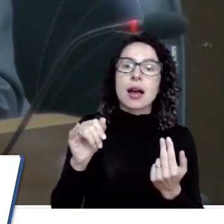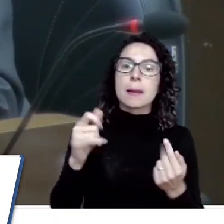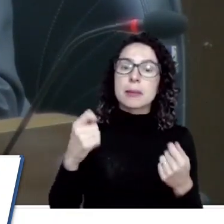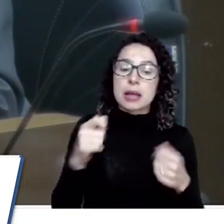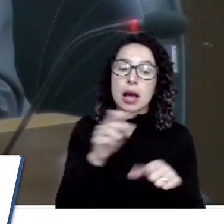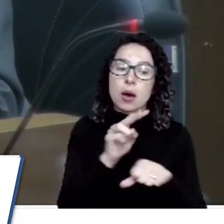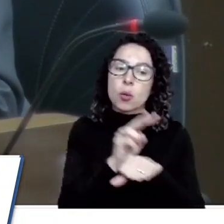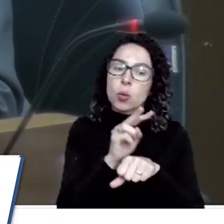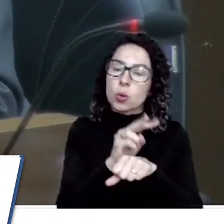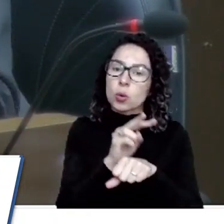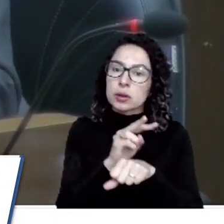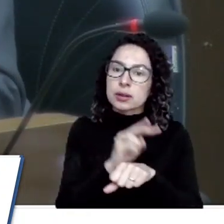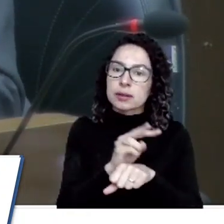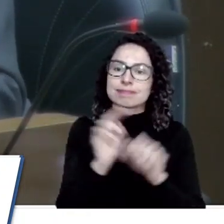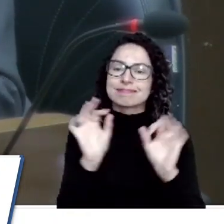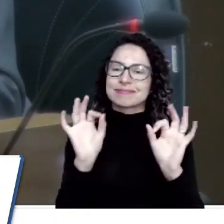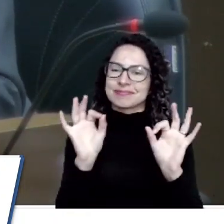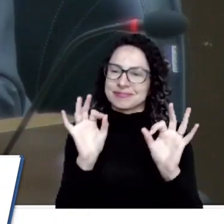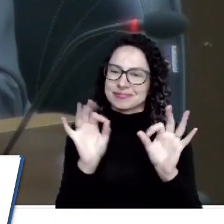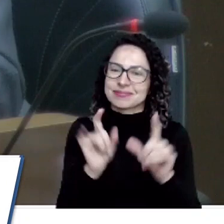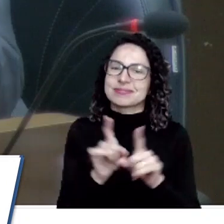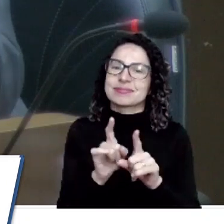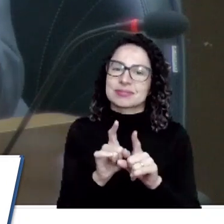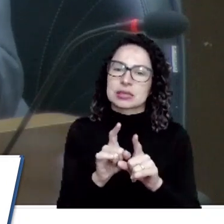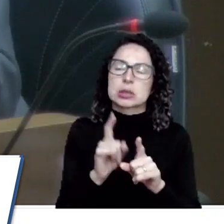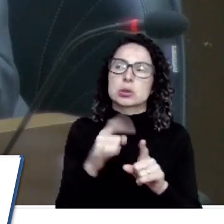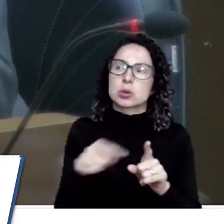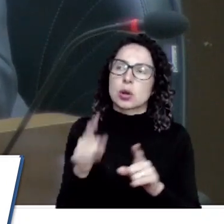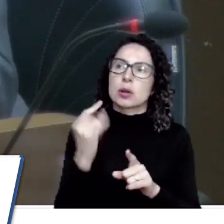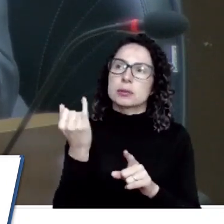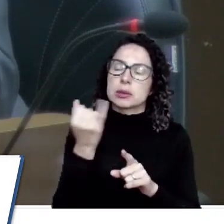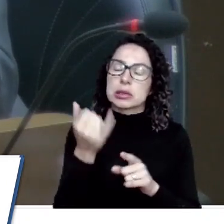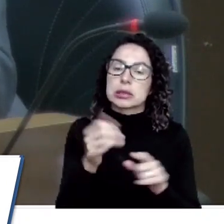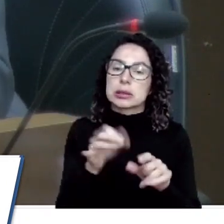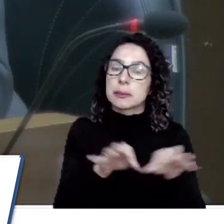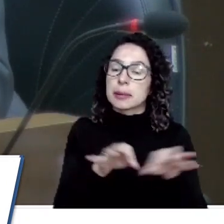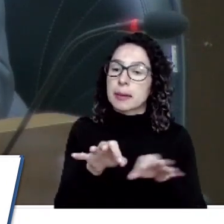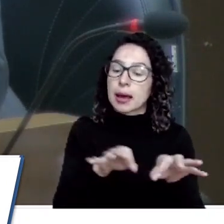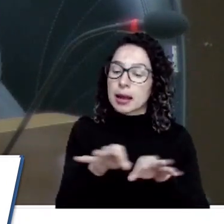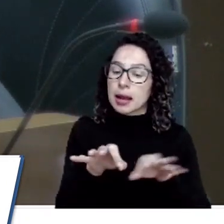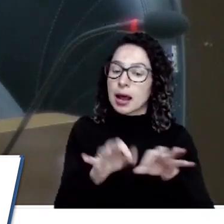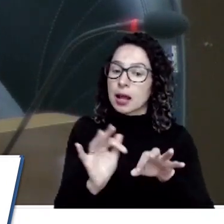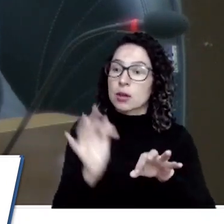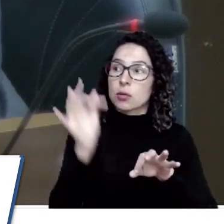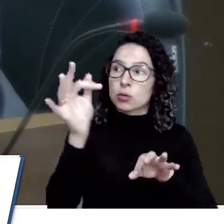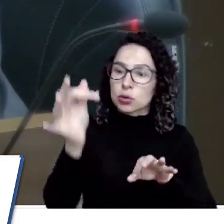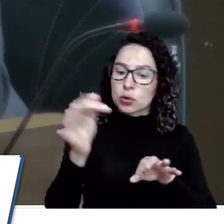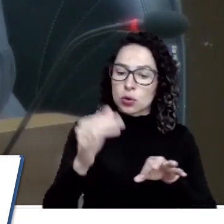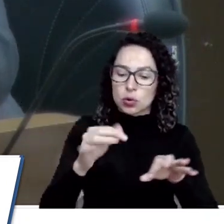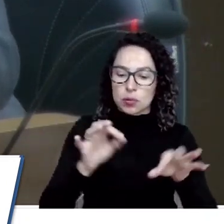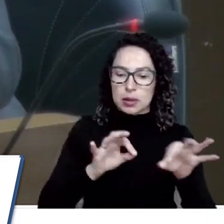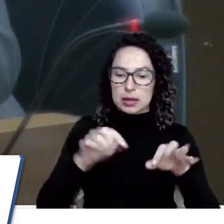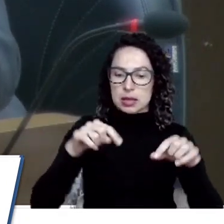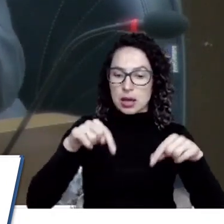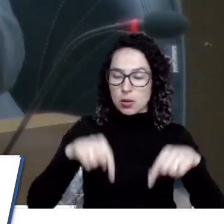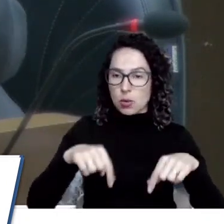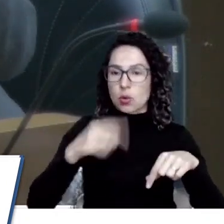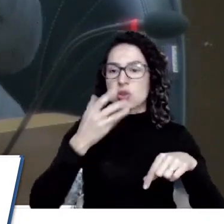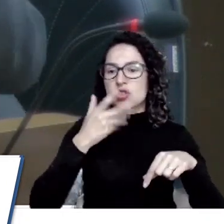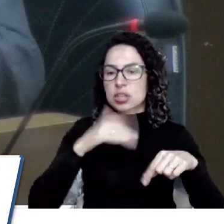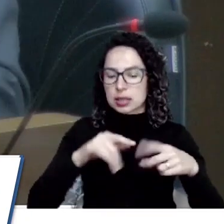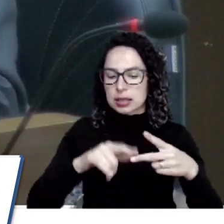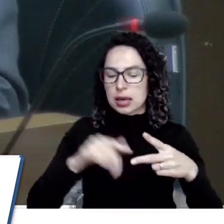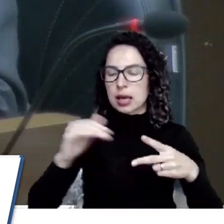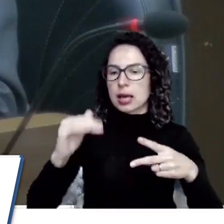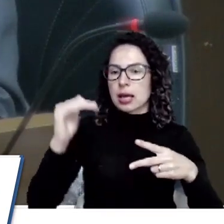cuidado especial também. Então nós temos que deixar planejamento pensando na criança, no jovem